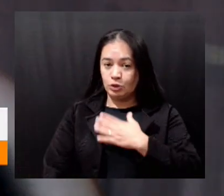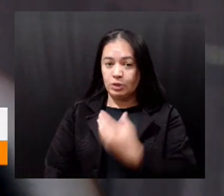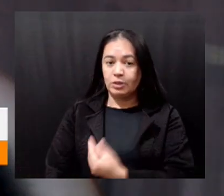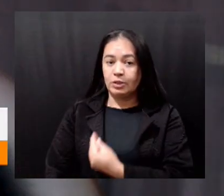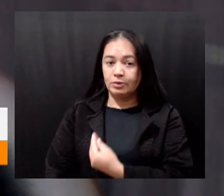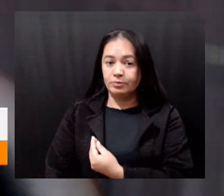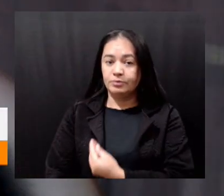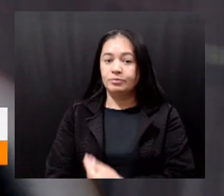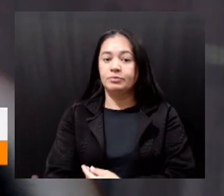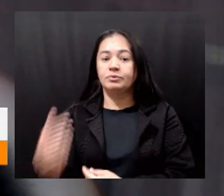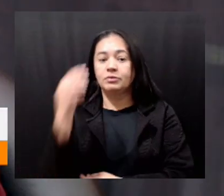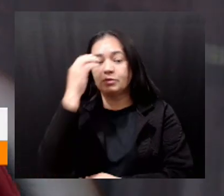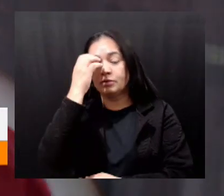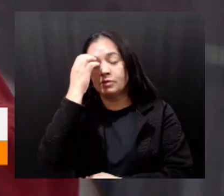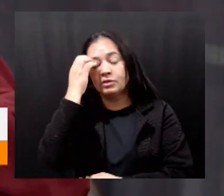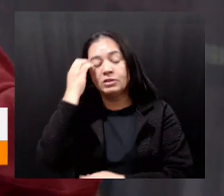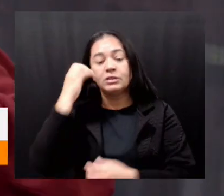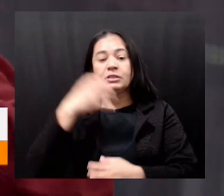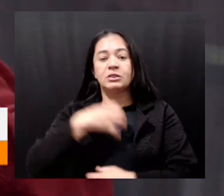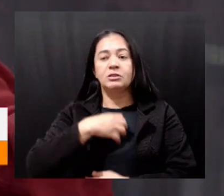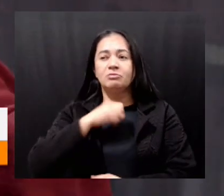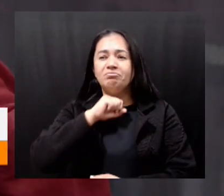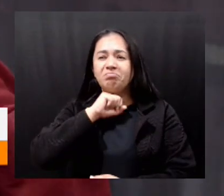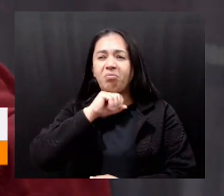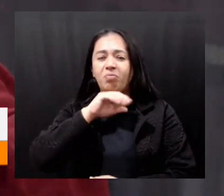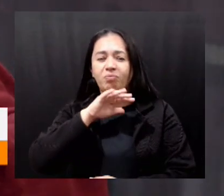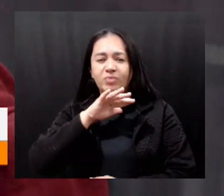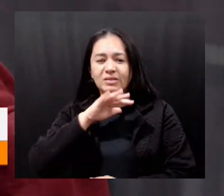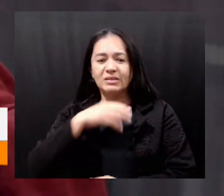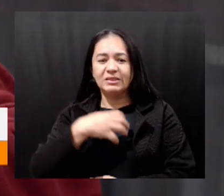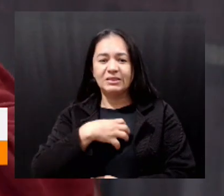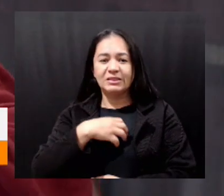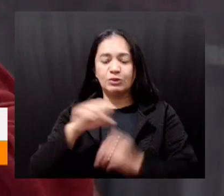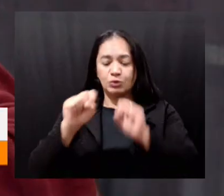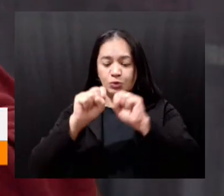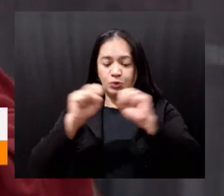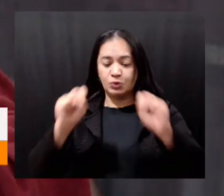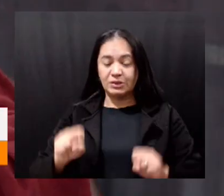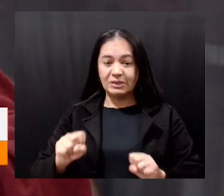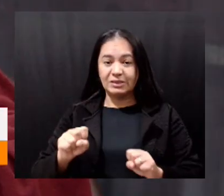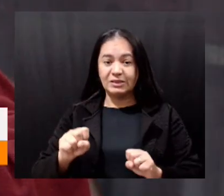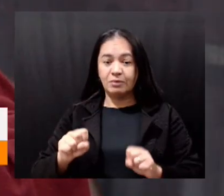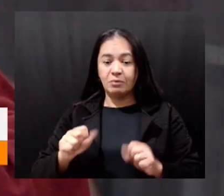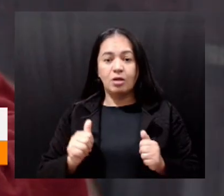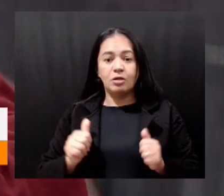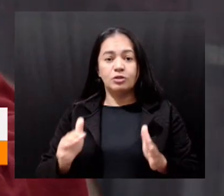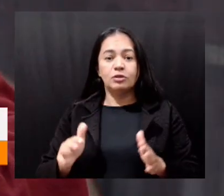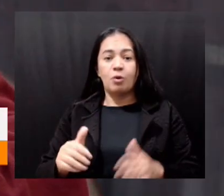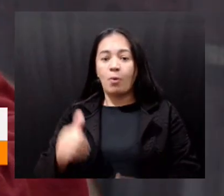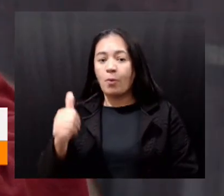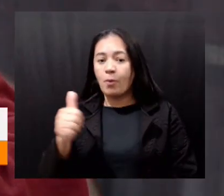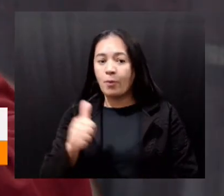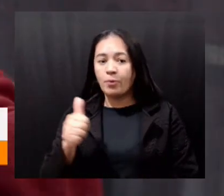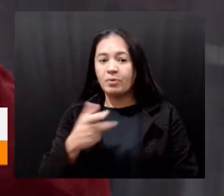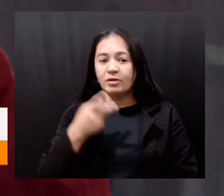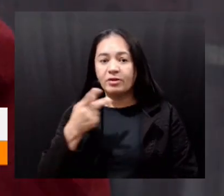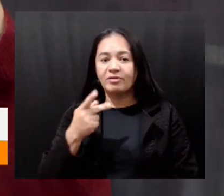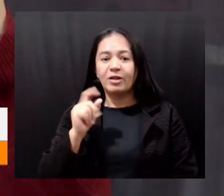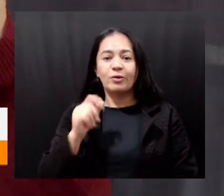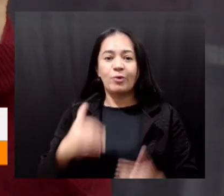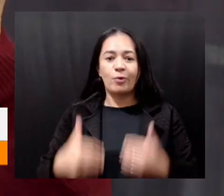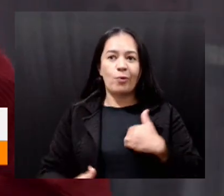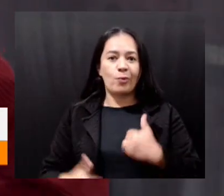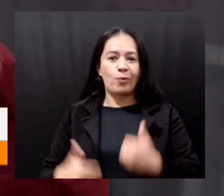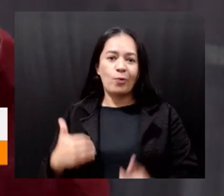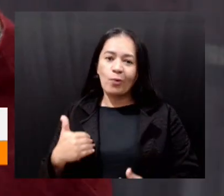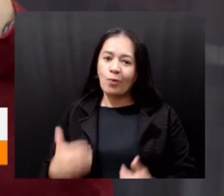sentiu enjoada, né? Ela tem o sistema nervoso é ativado e o primeiro a falar é o corpo. Né? Antes da